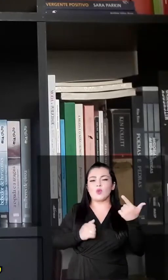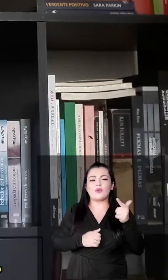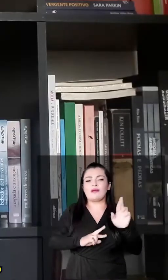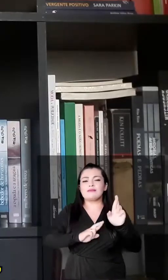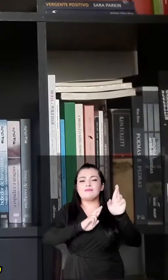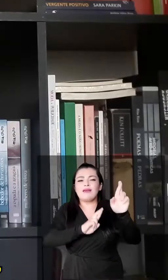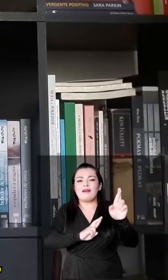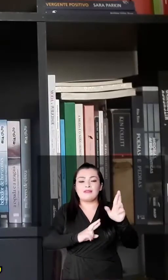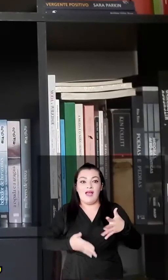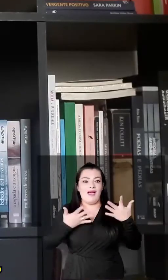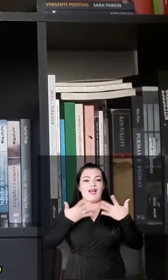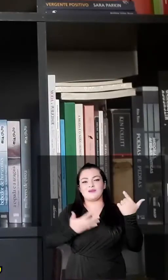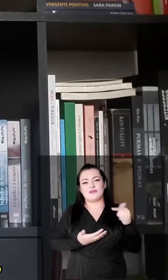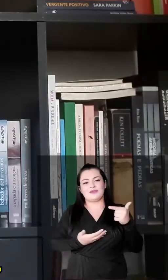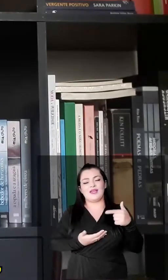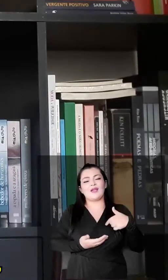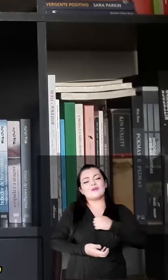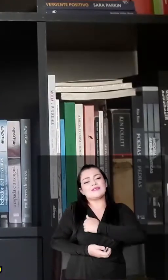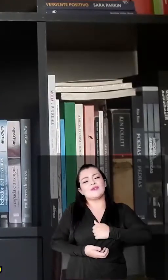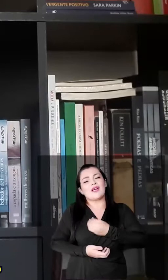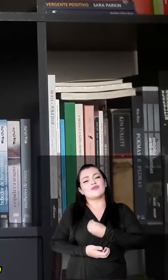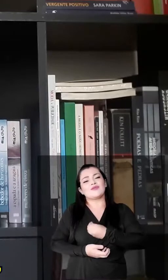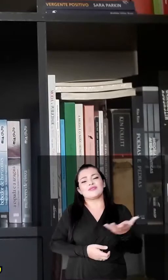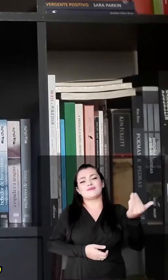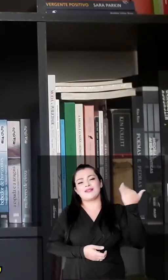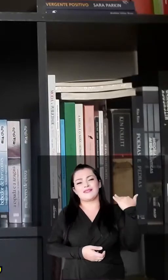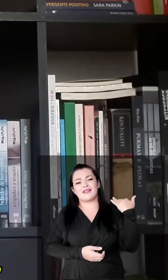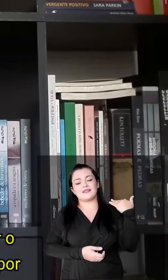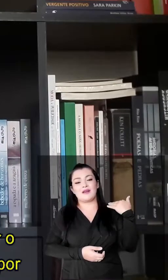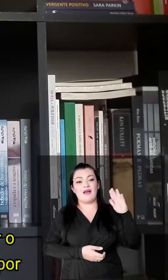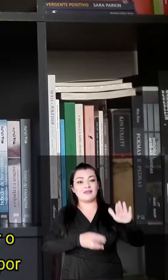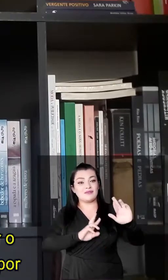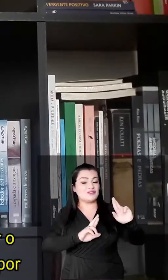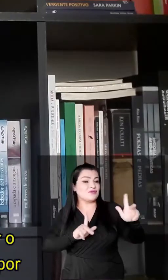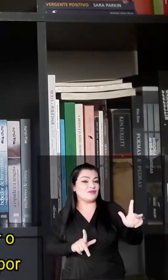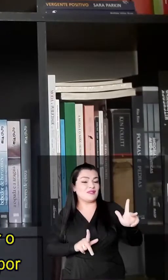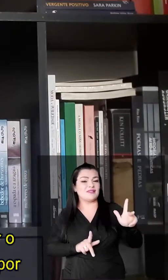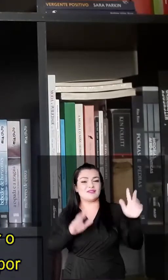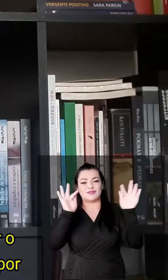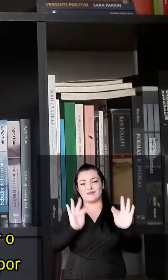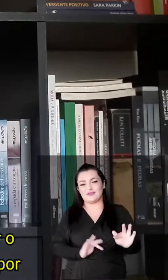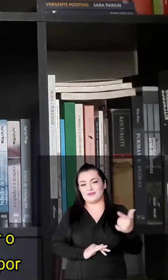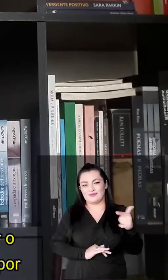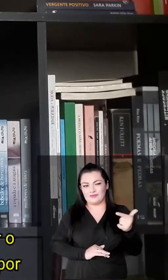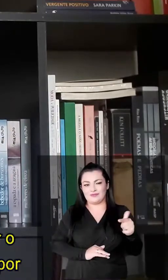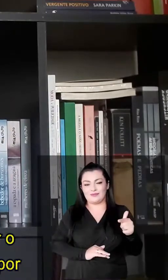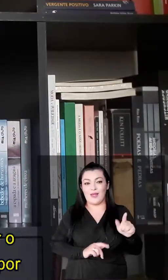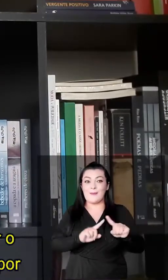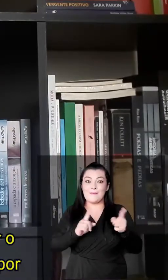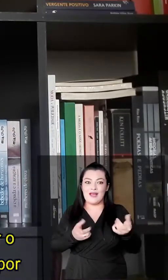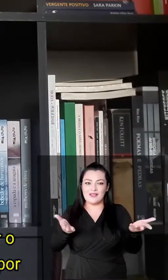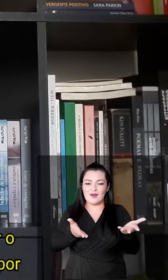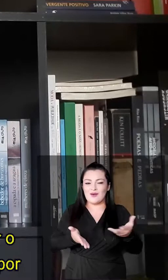saudade da vida passada, mesmo não tendo sido plenamente feliz nela. Talvez essa fase seja um